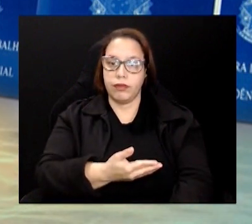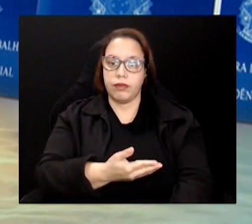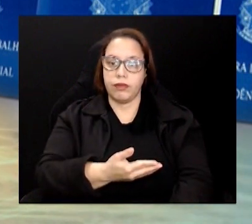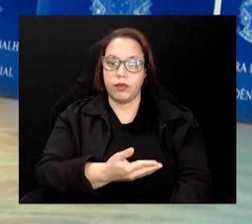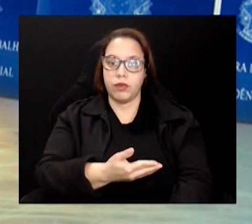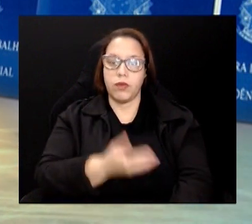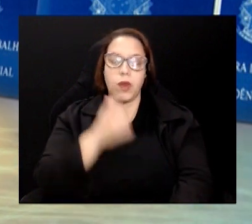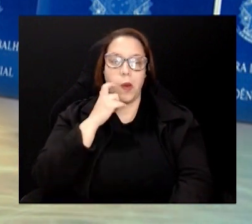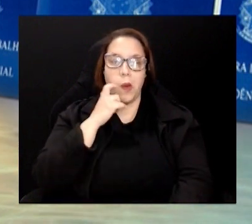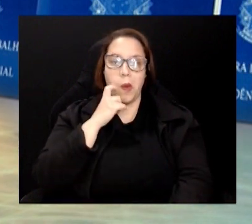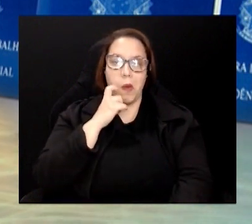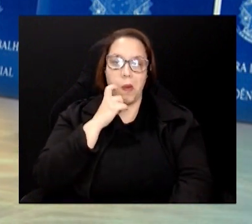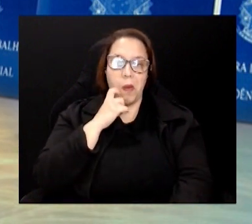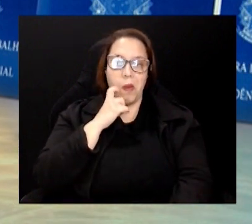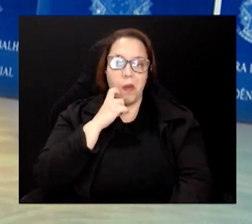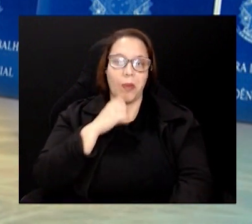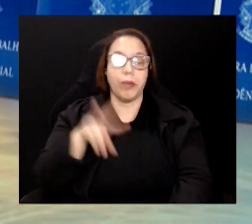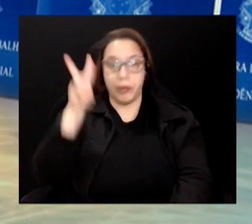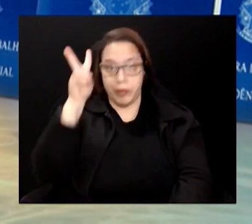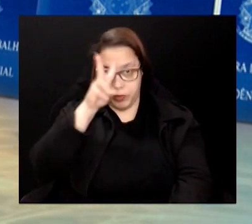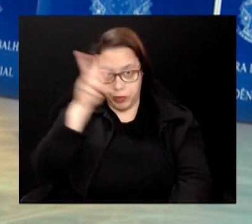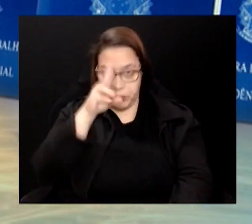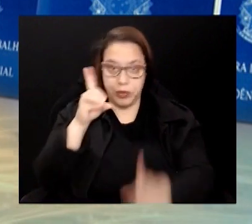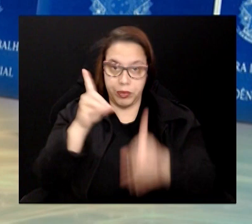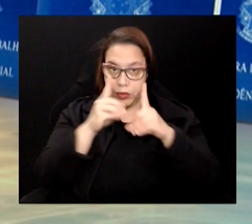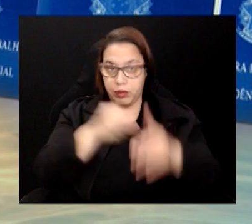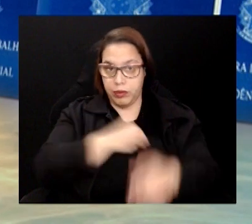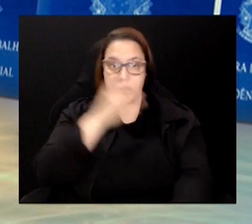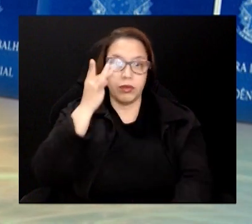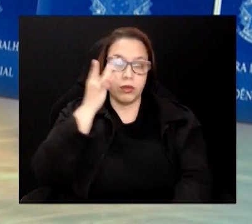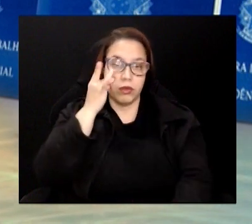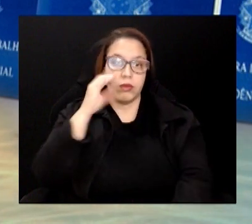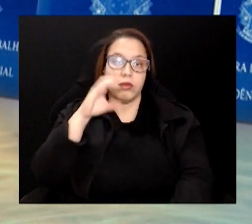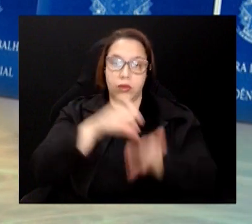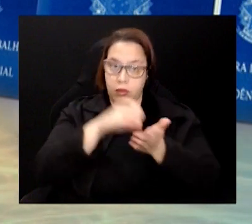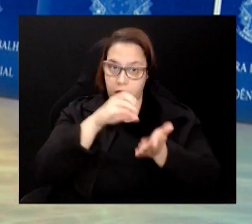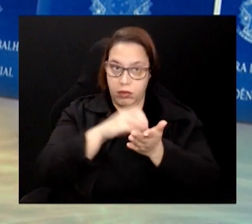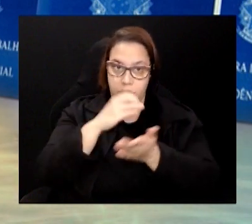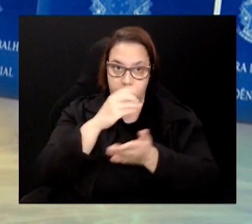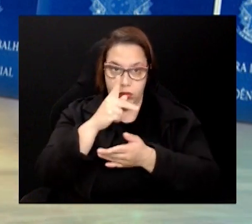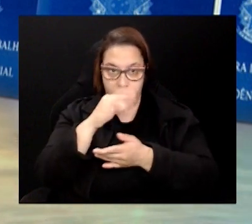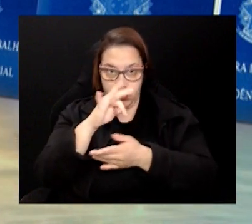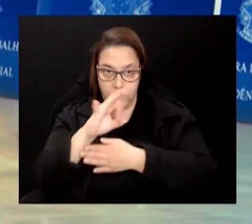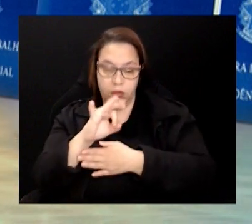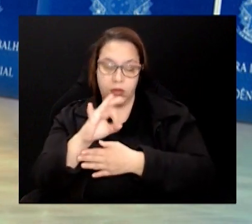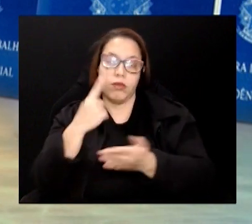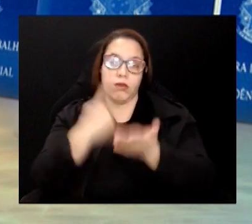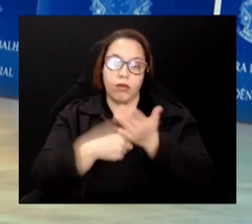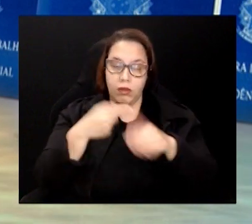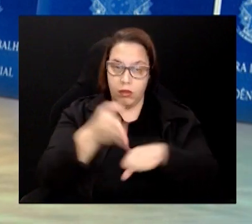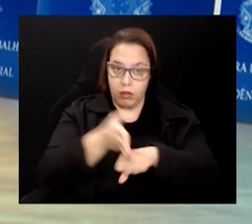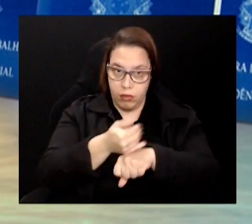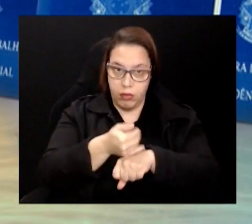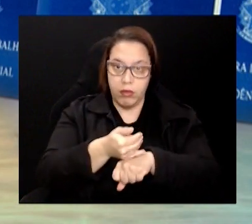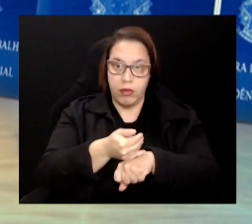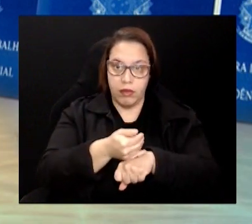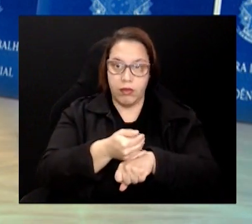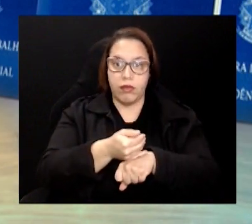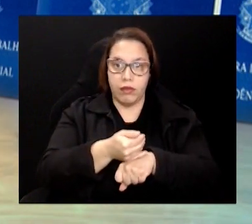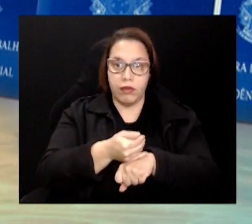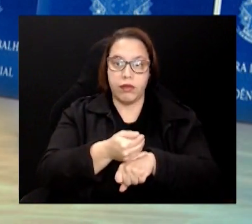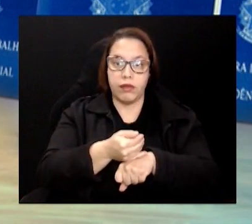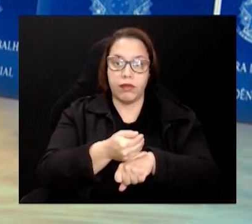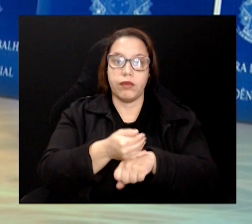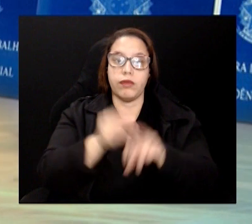cepat.campinas.sp.gov.br. Lembrando que o atendimento presencial do Cepat é realizado mediante agendamento prévio através do